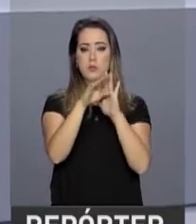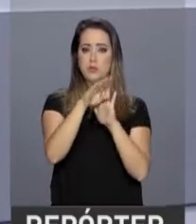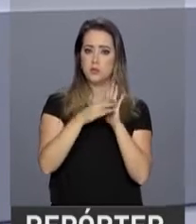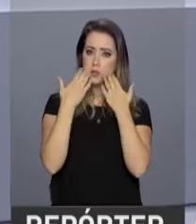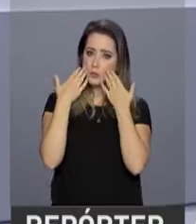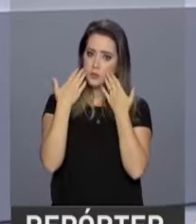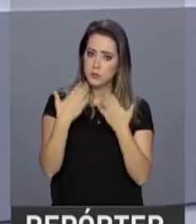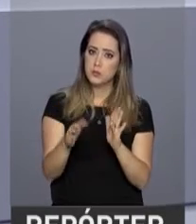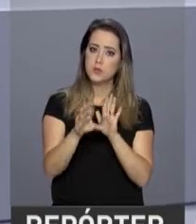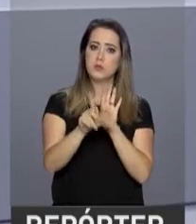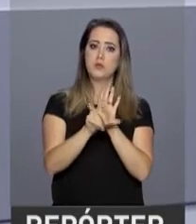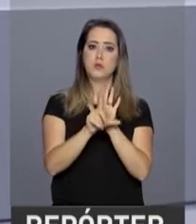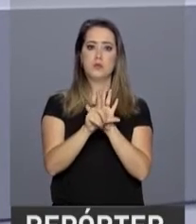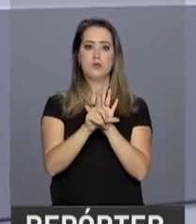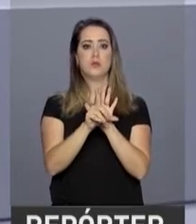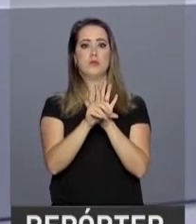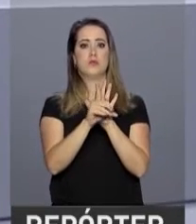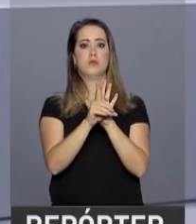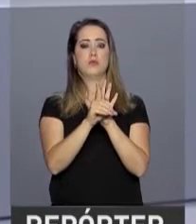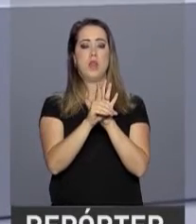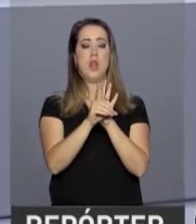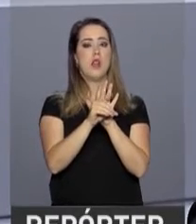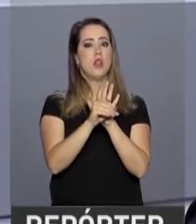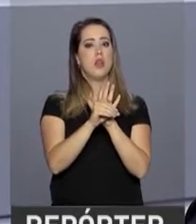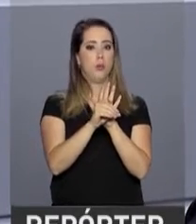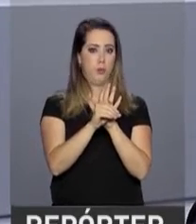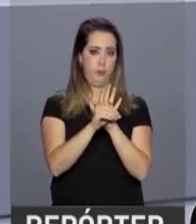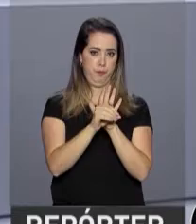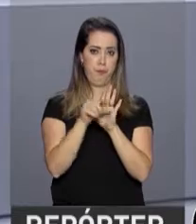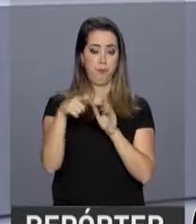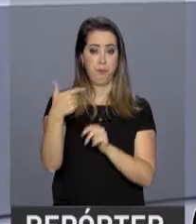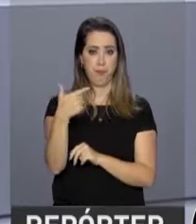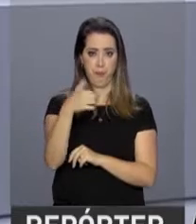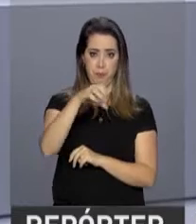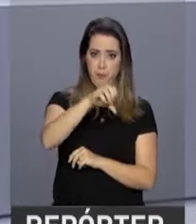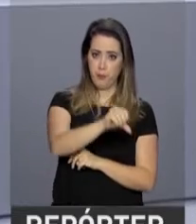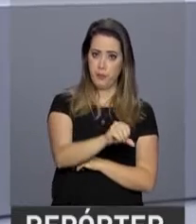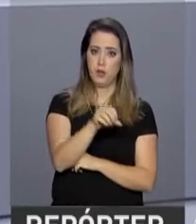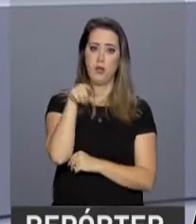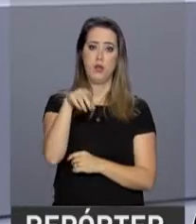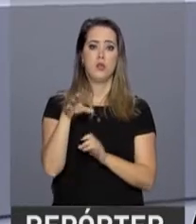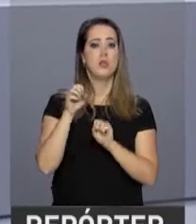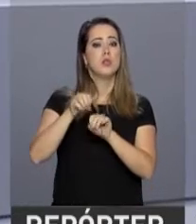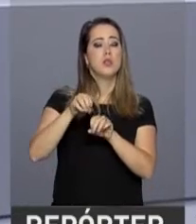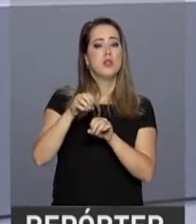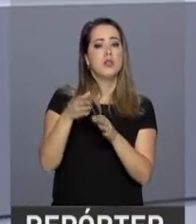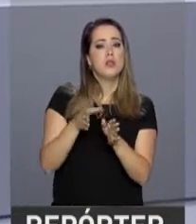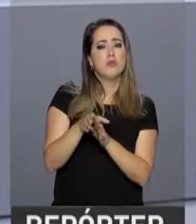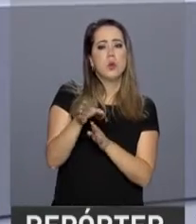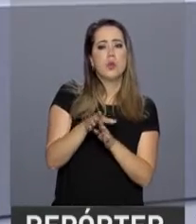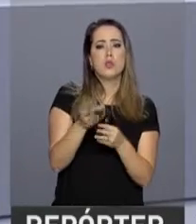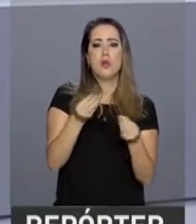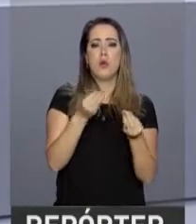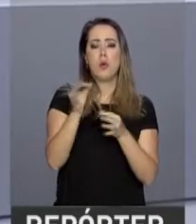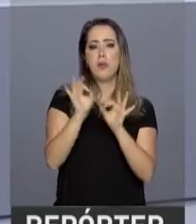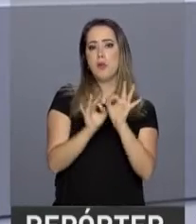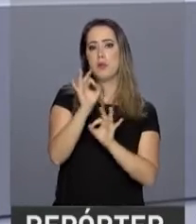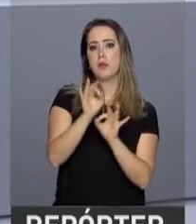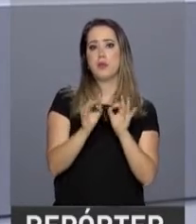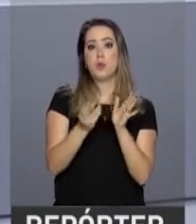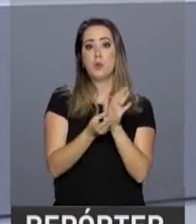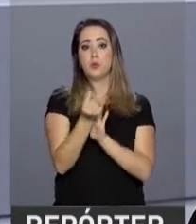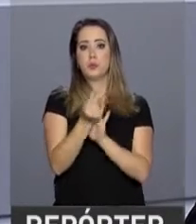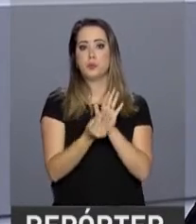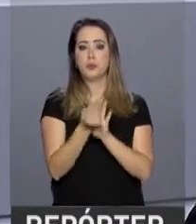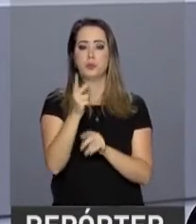apresentadas no projeto de lei de diretrizes orçamentárias para 2019 que orienta como deve ser elaborado o